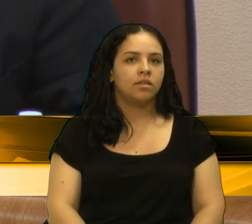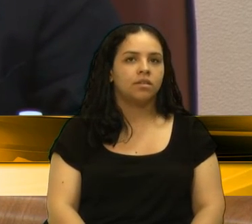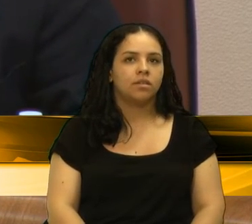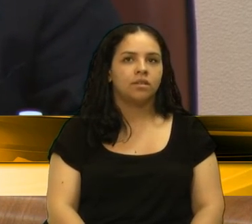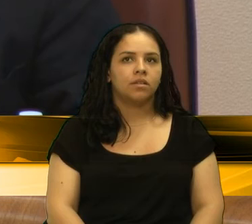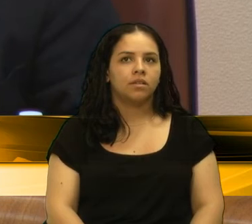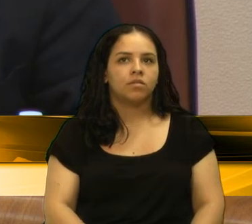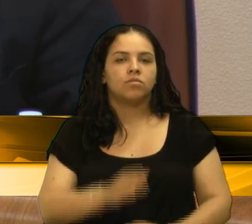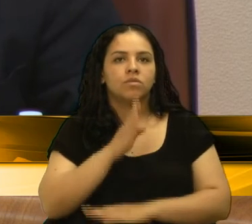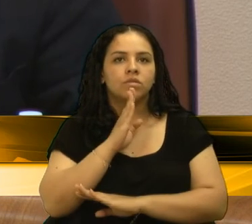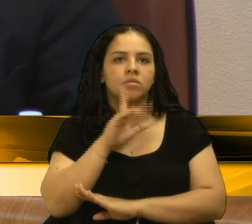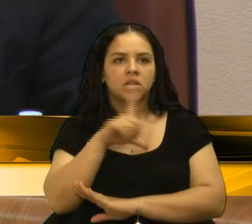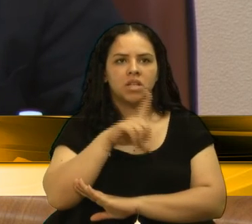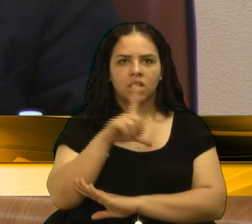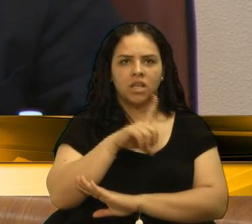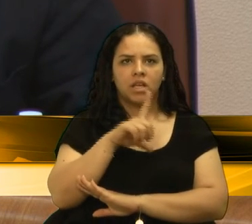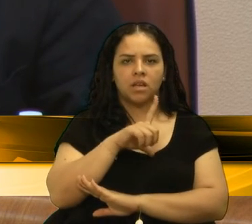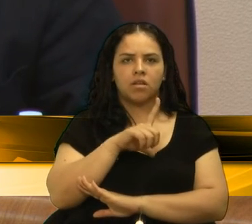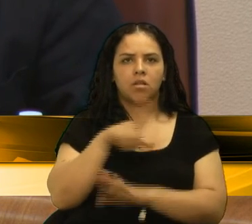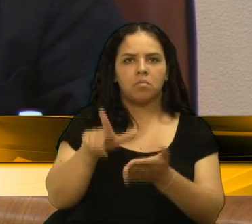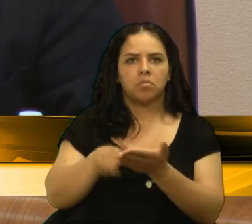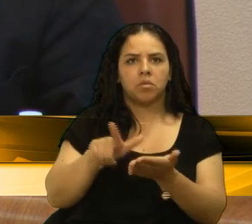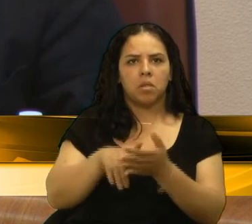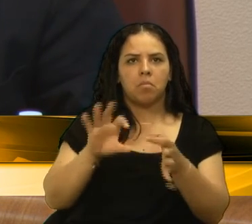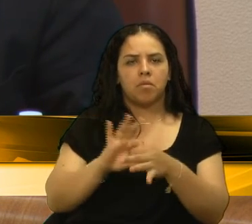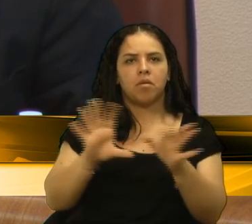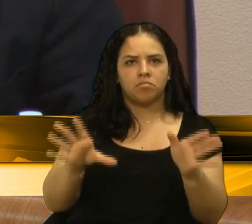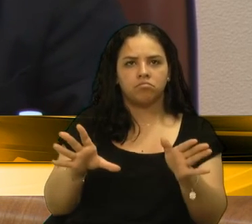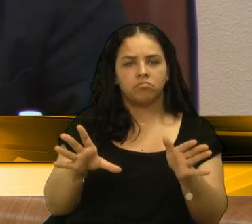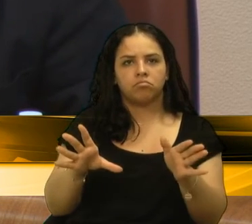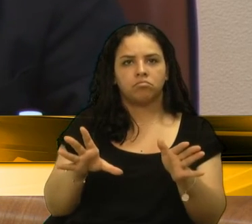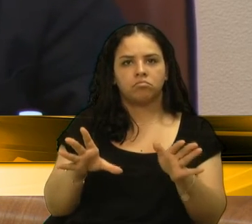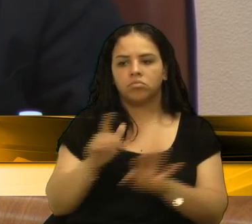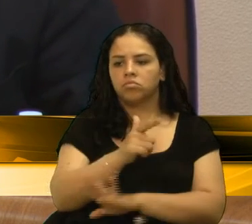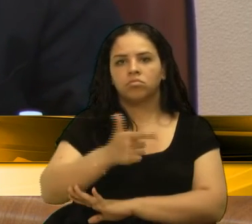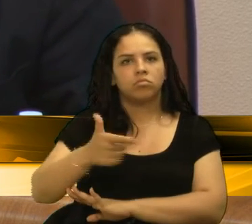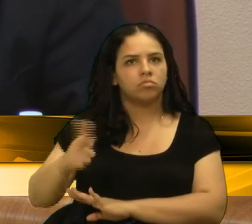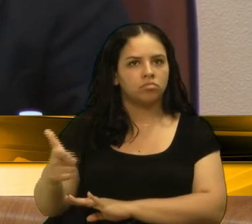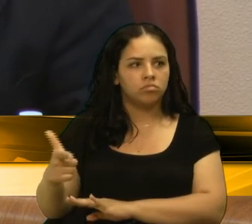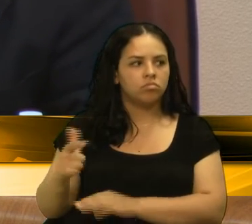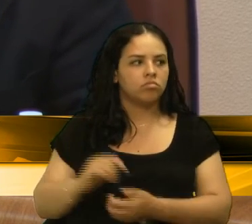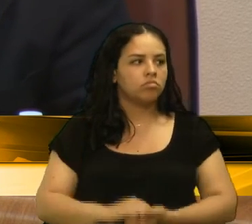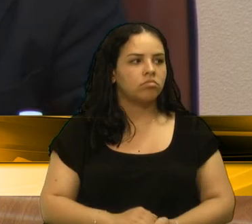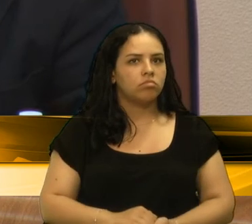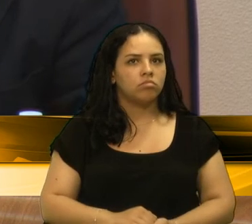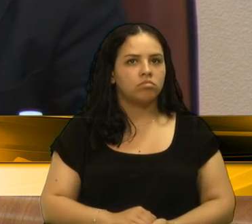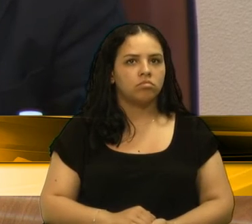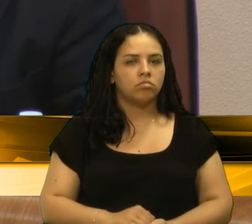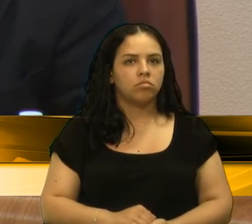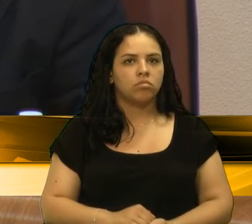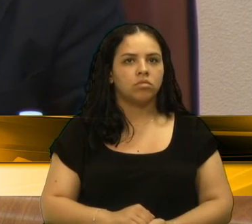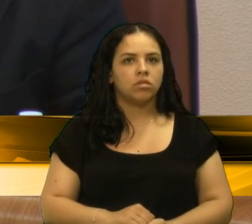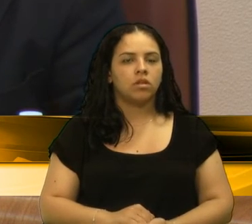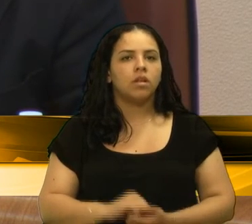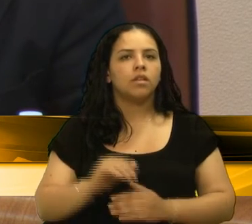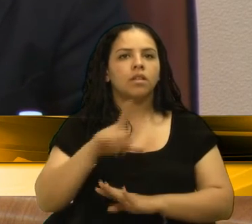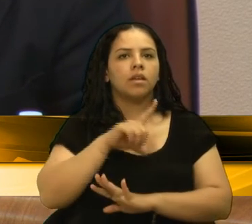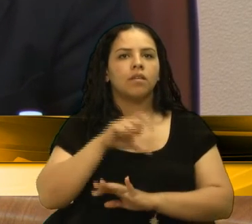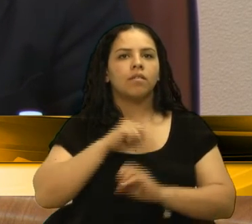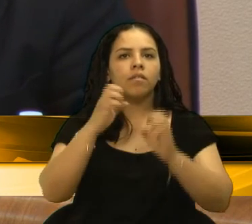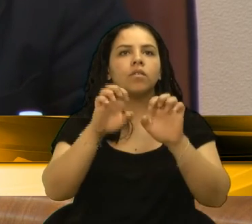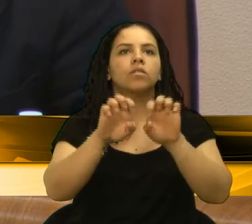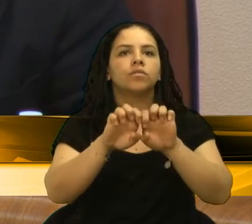conhecimento que tivesse o alvará? Senhora Mirângela Rossi, não. Doutora Cássia Kuhn, outro evento realizado há poucos dias, que se chama Evento Marcha